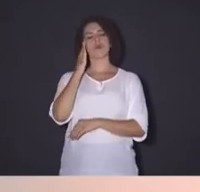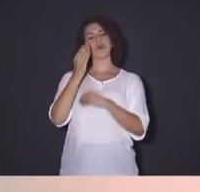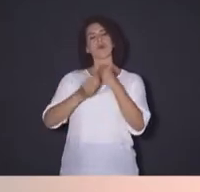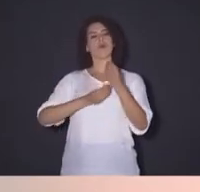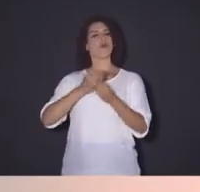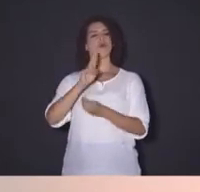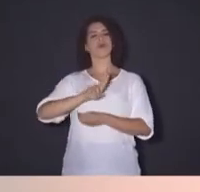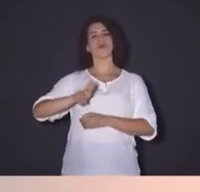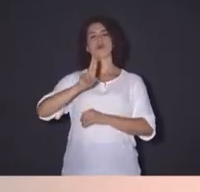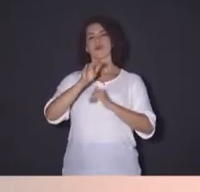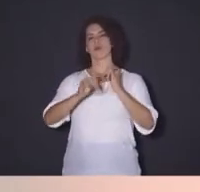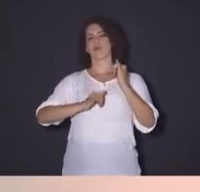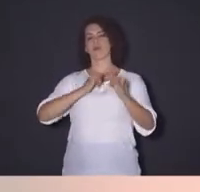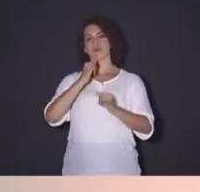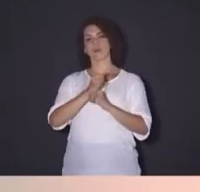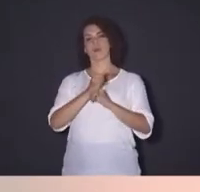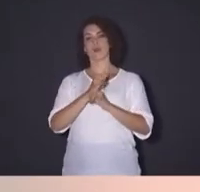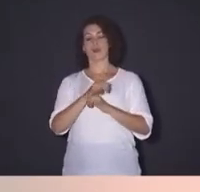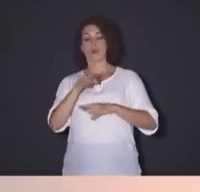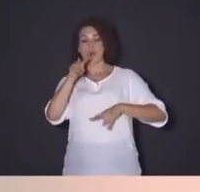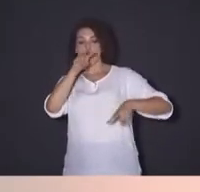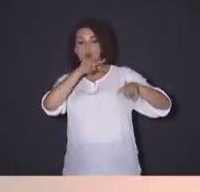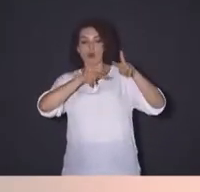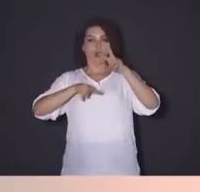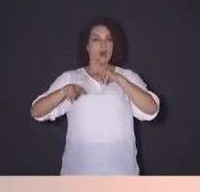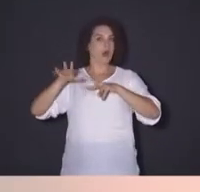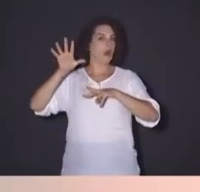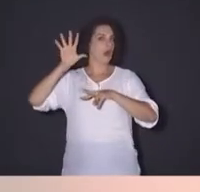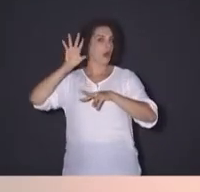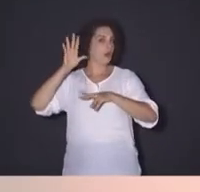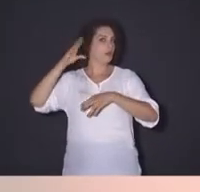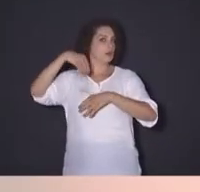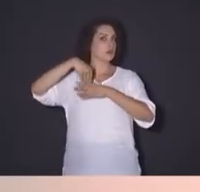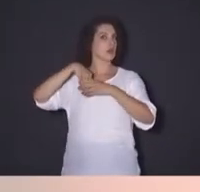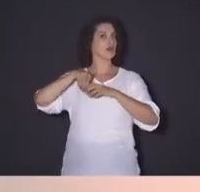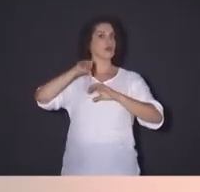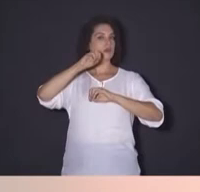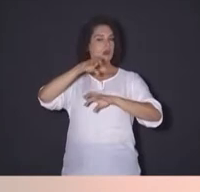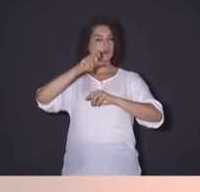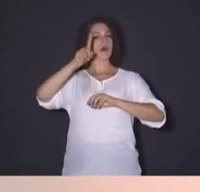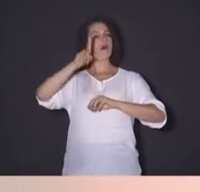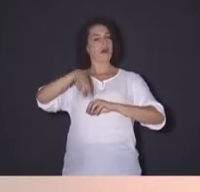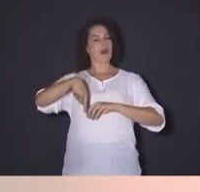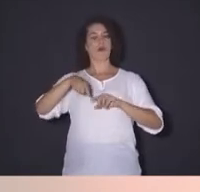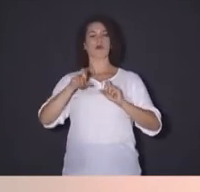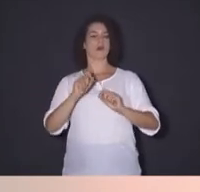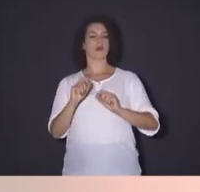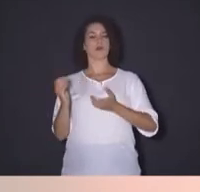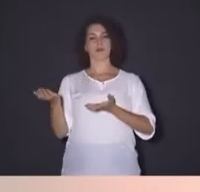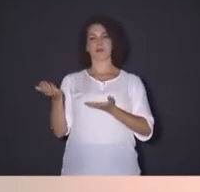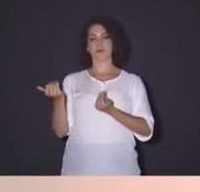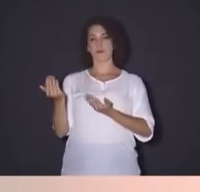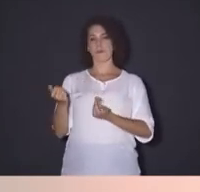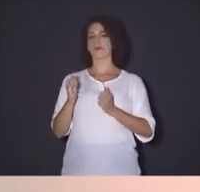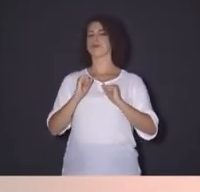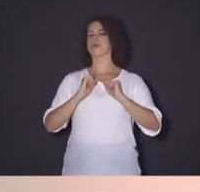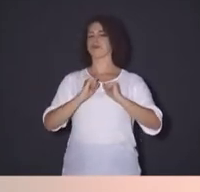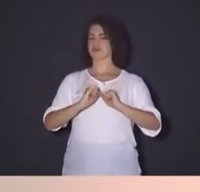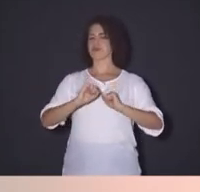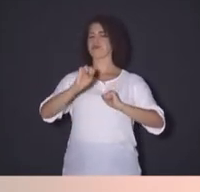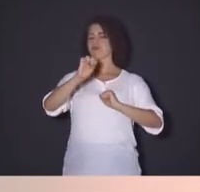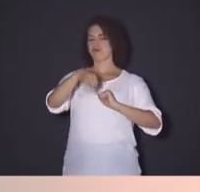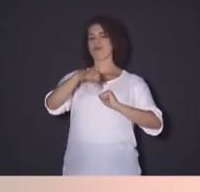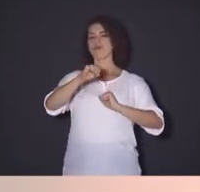comunicação. E o audiovisual na educação traz justamente isso. A ideia de que o jovem pode, sim, como eu falei antes,